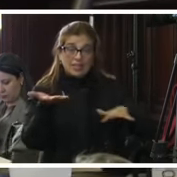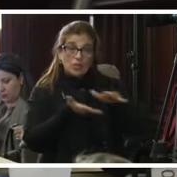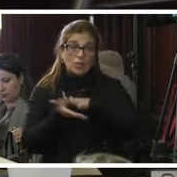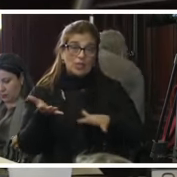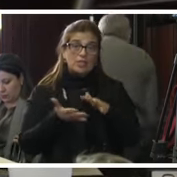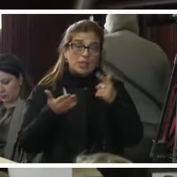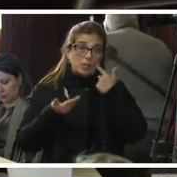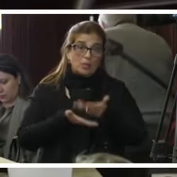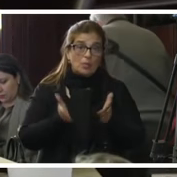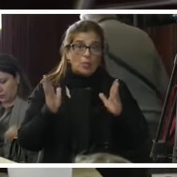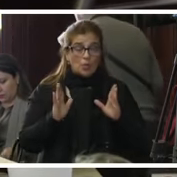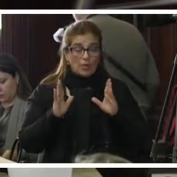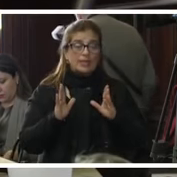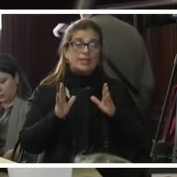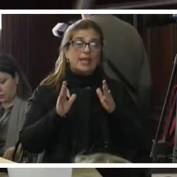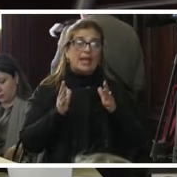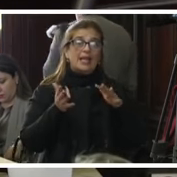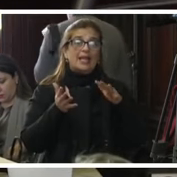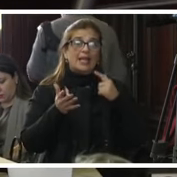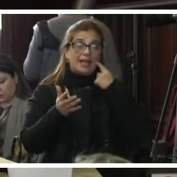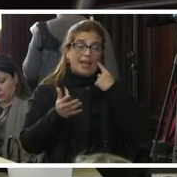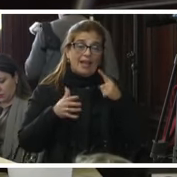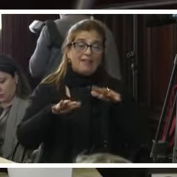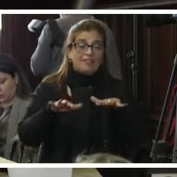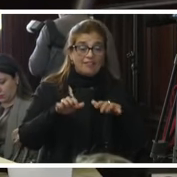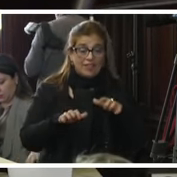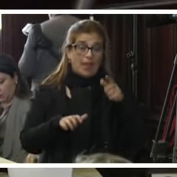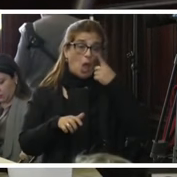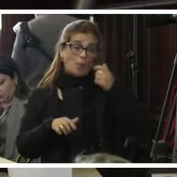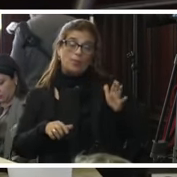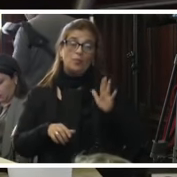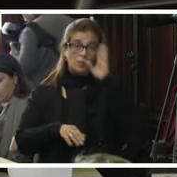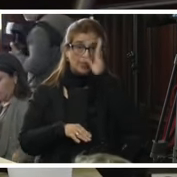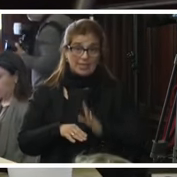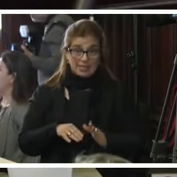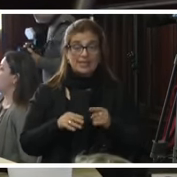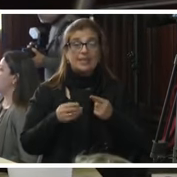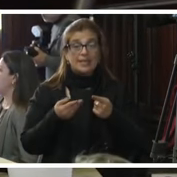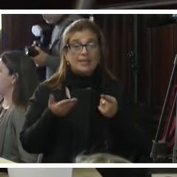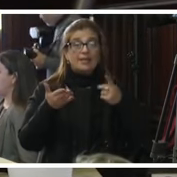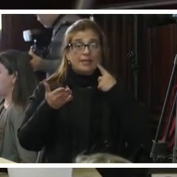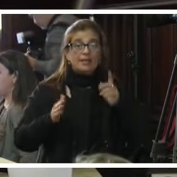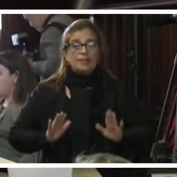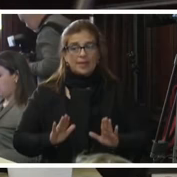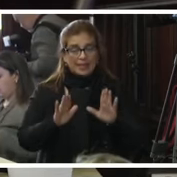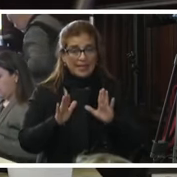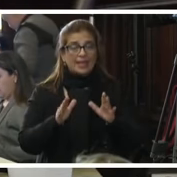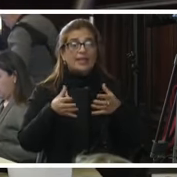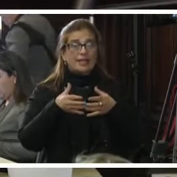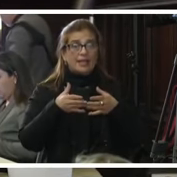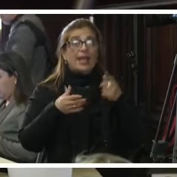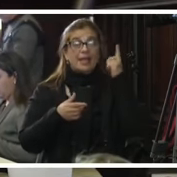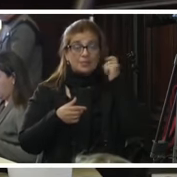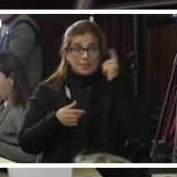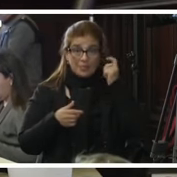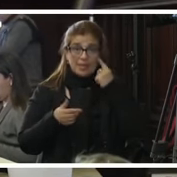e múltiplas precarizações das vidas dos brasileiros e brasileiras, os habitantes dos territórios marginalizados do Rio têm experimentado, de